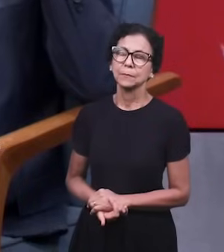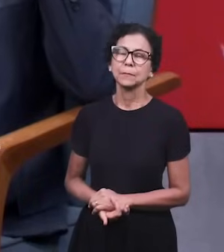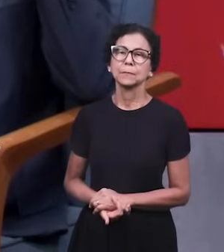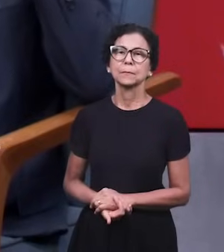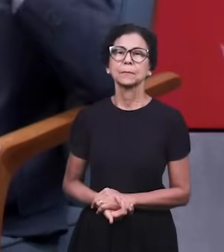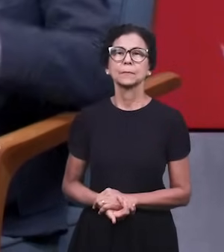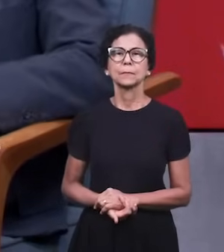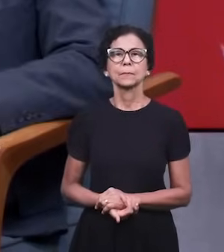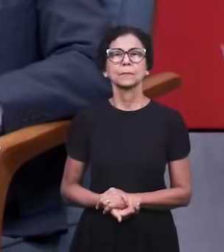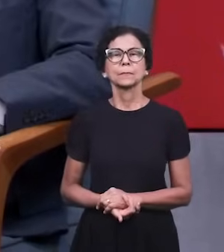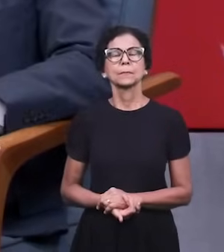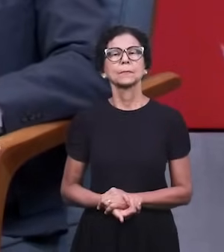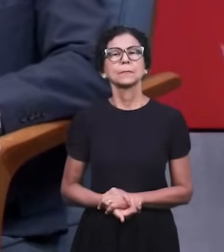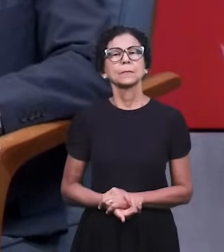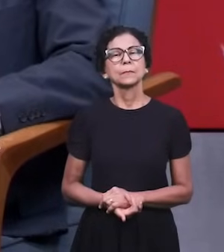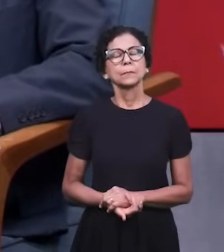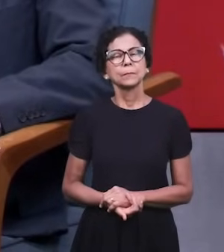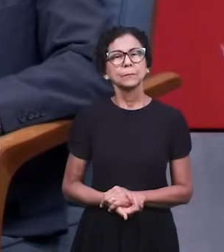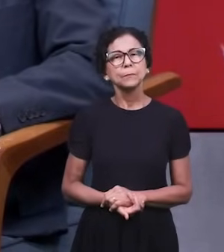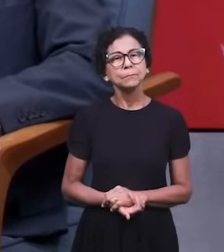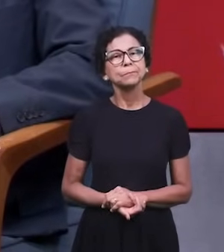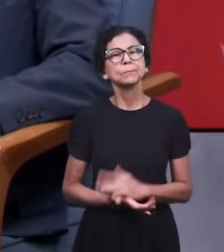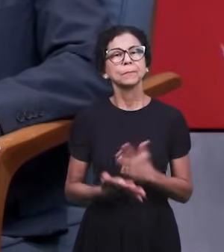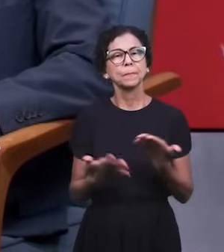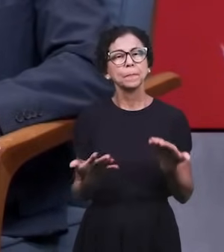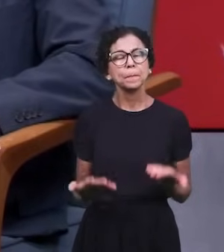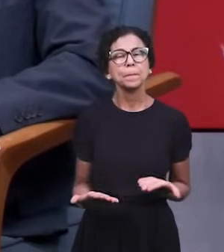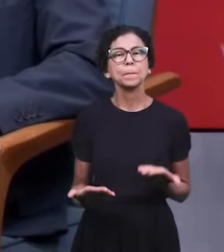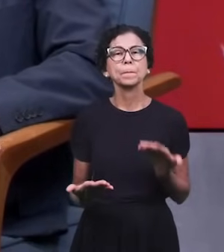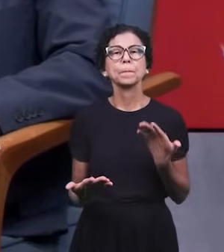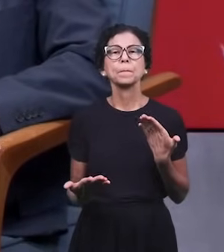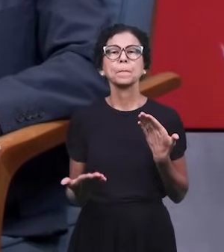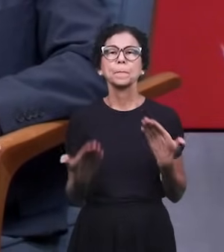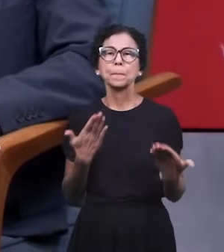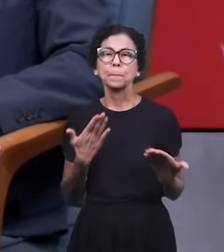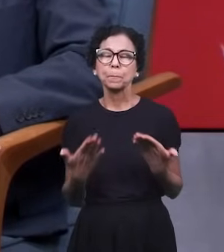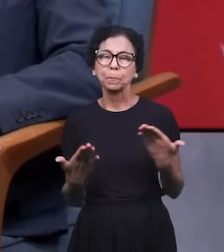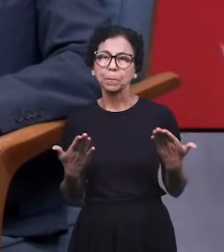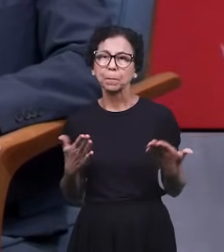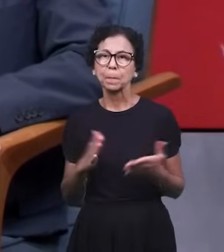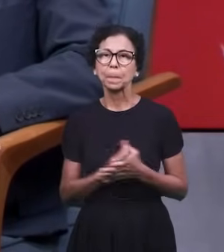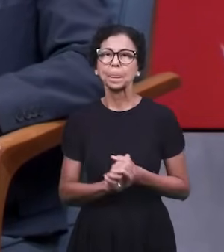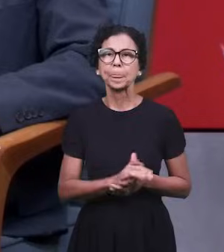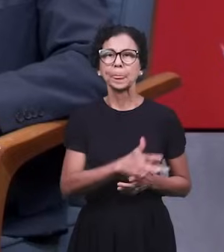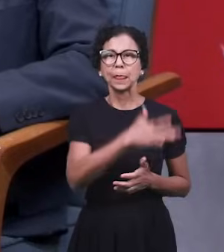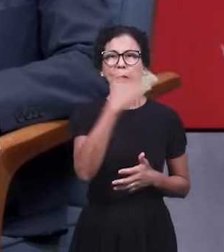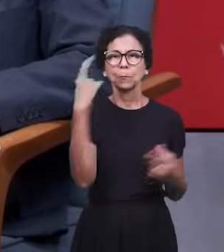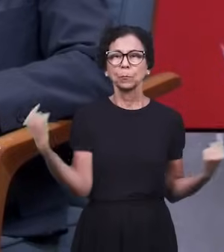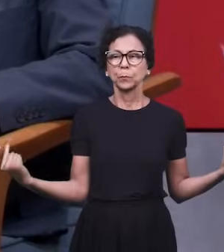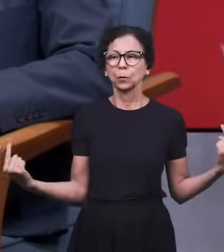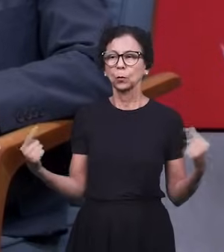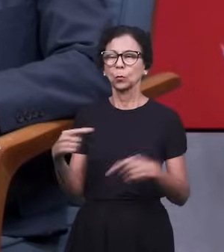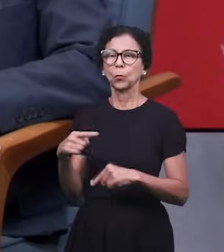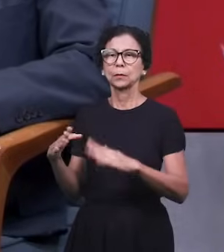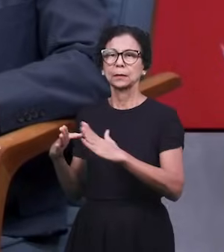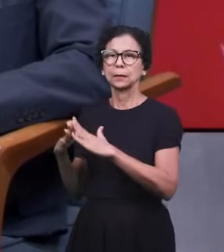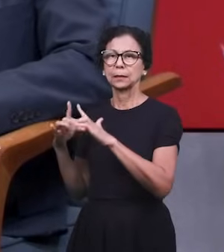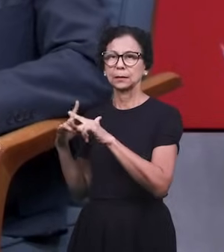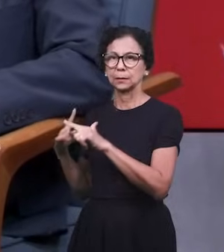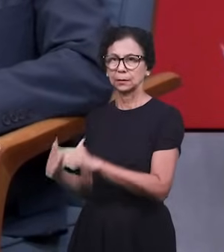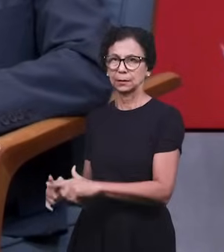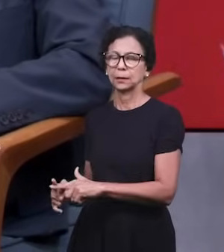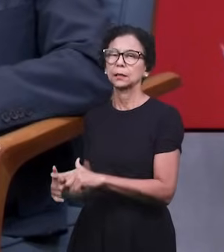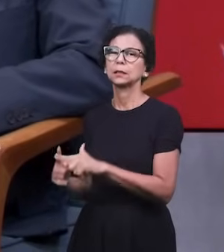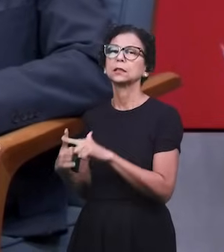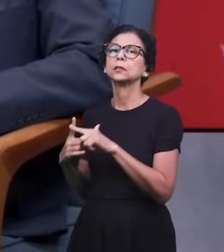é a derrota de todos aqueles que se opõem à igreja, que se opõem àquilo que é